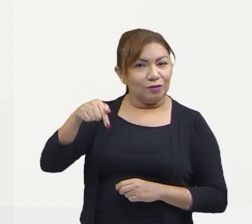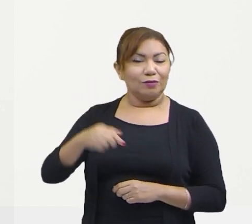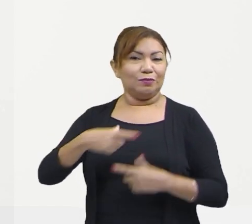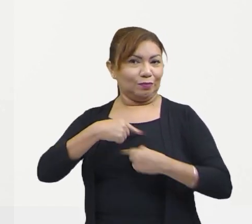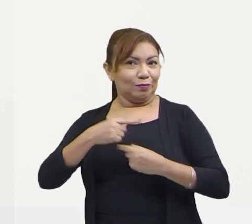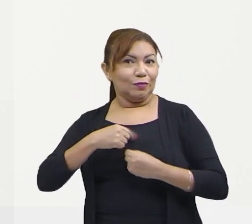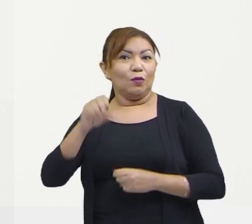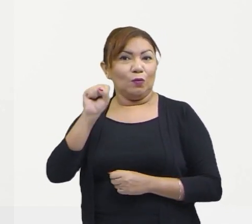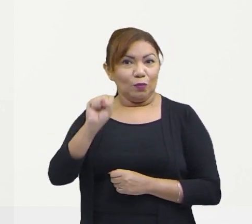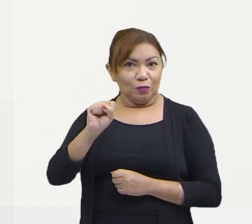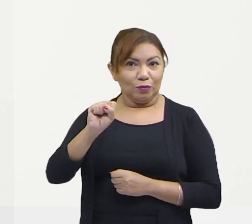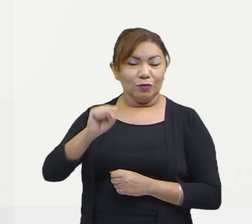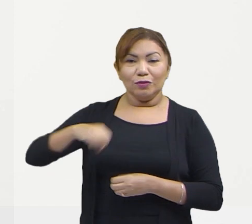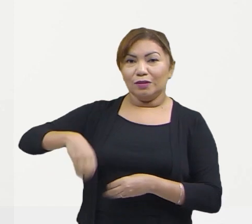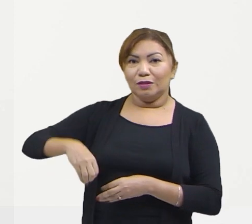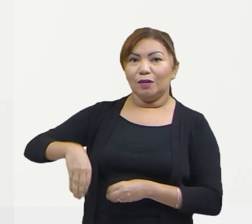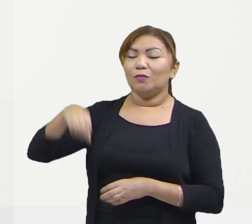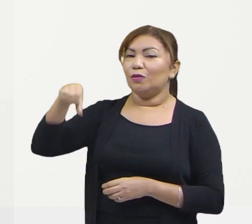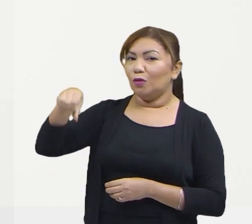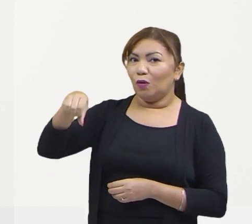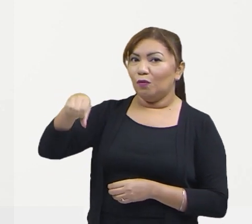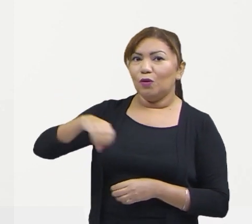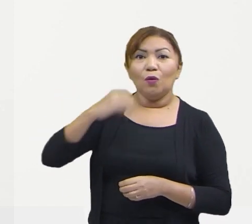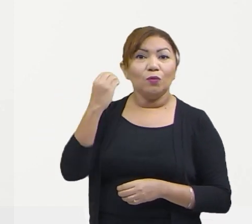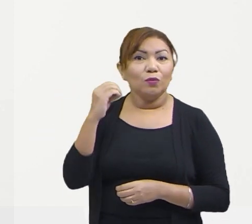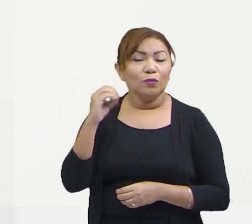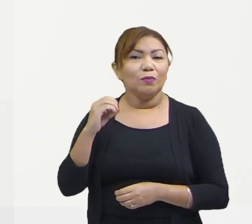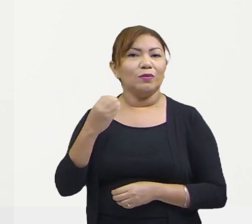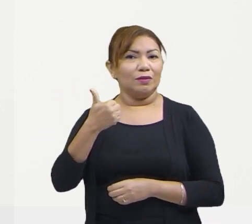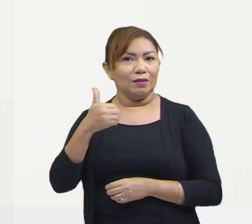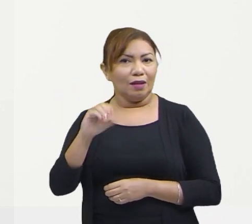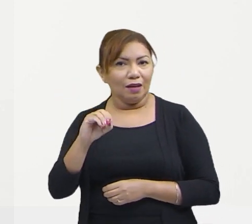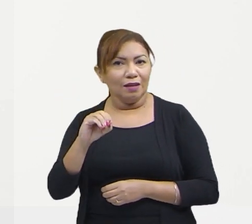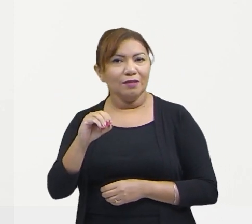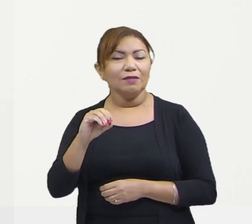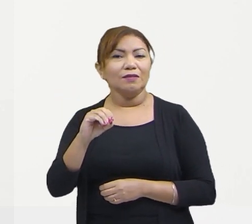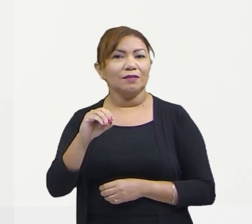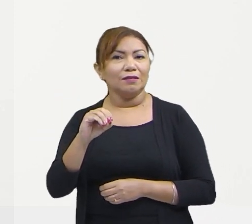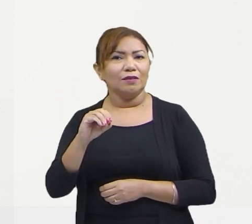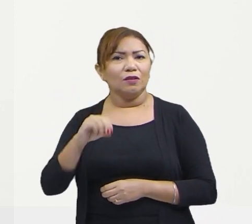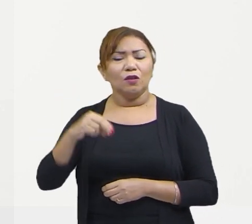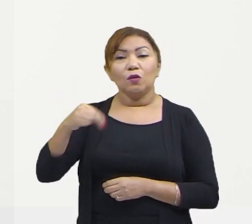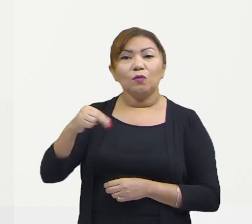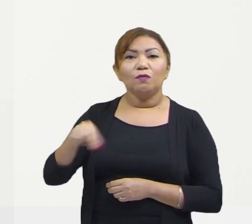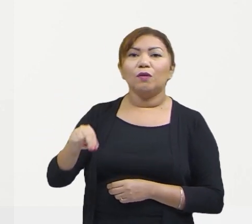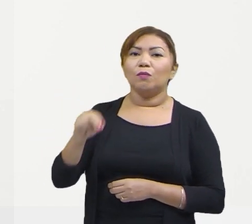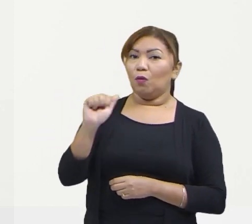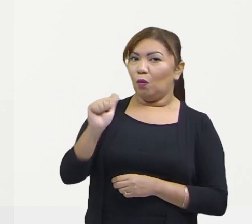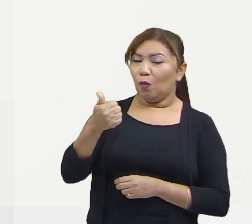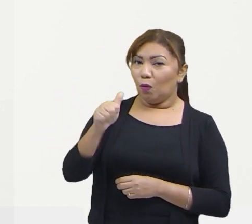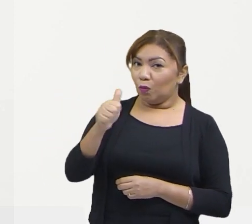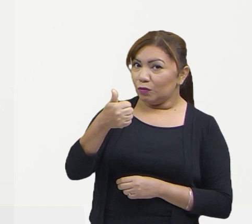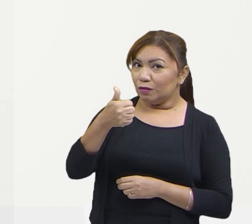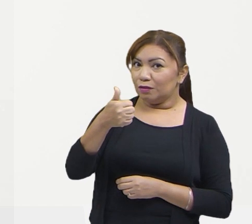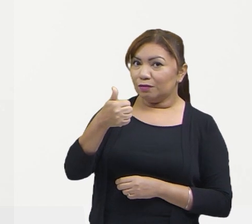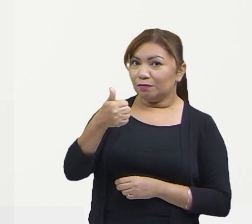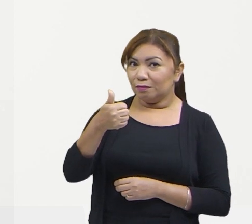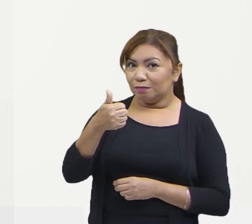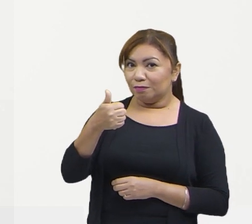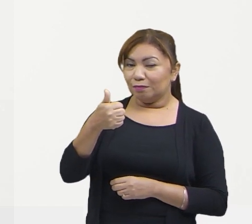8, setembro 9, outubro 10, novembro